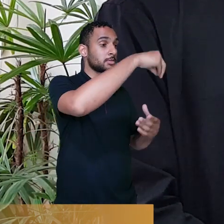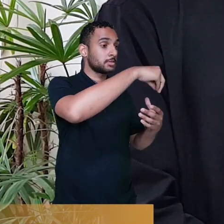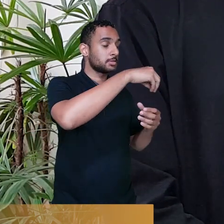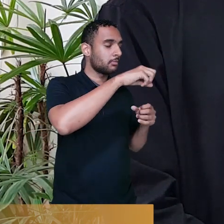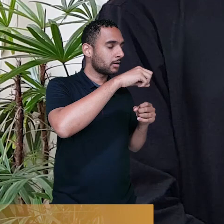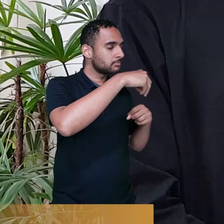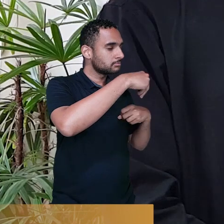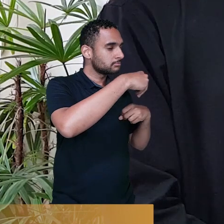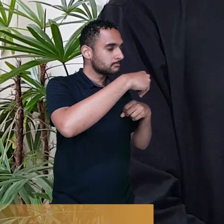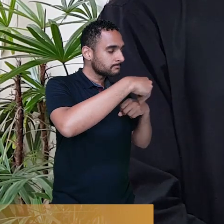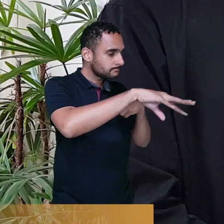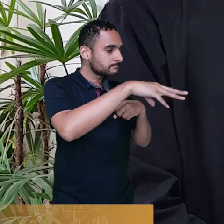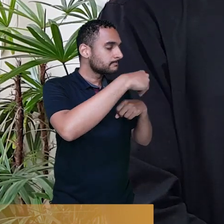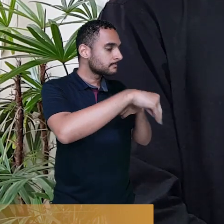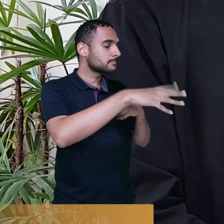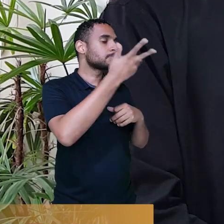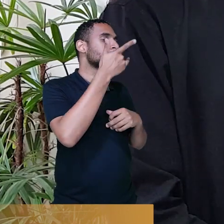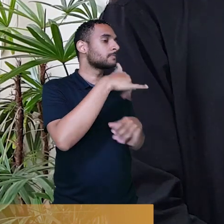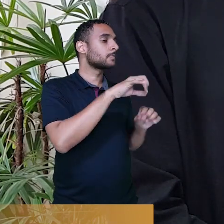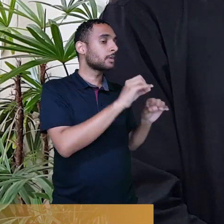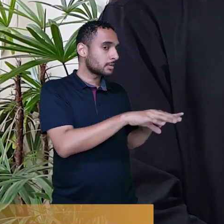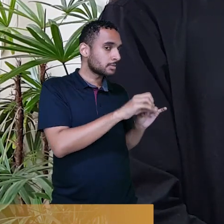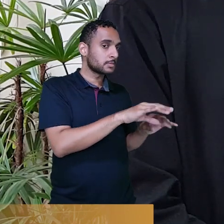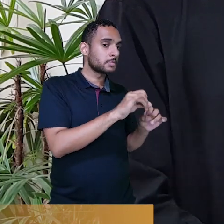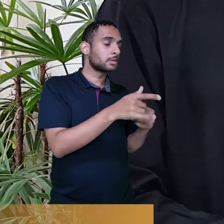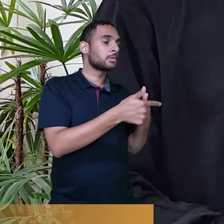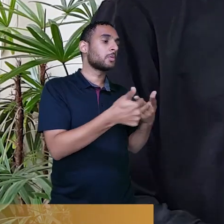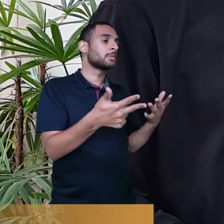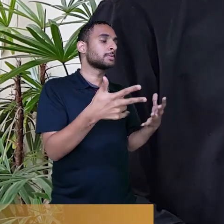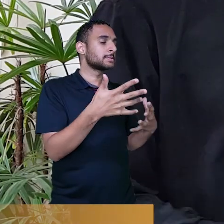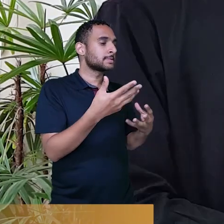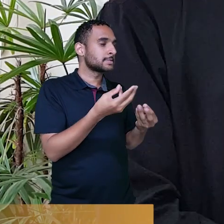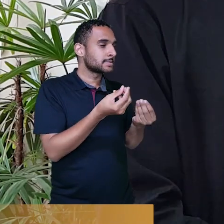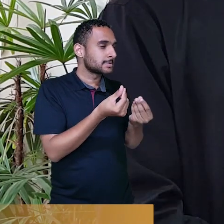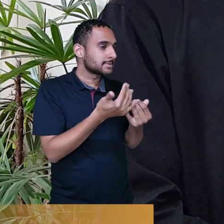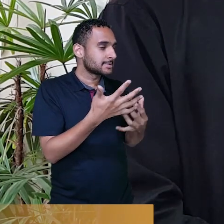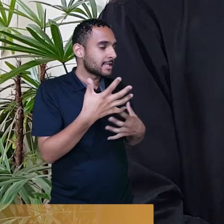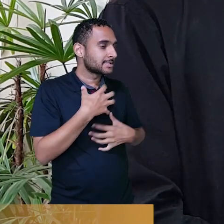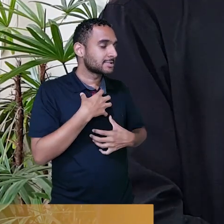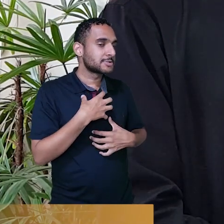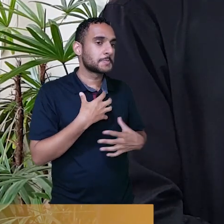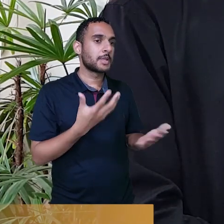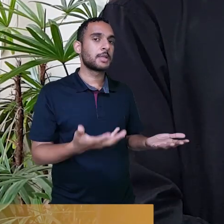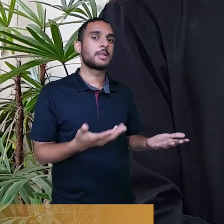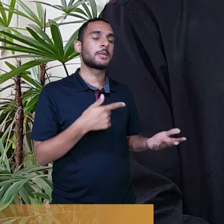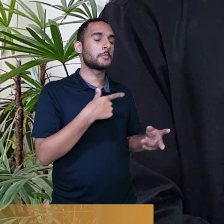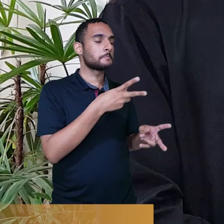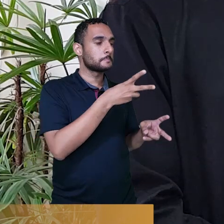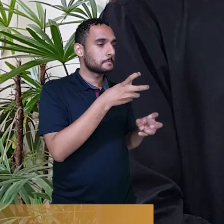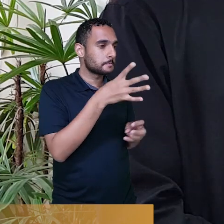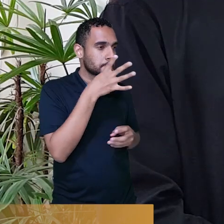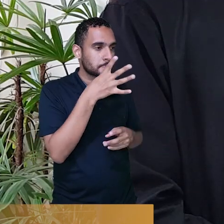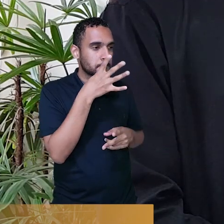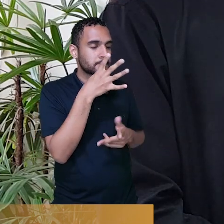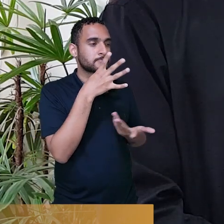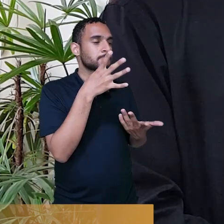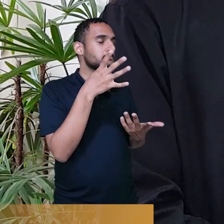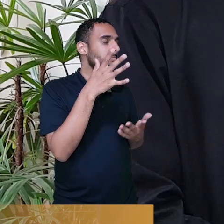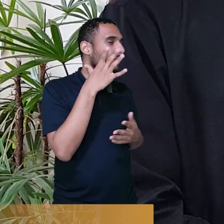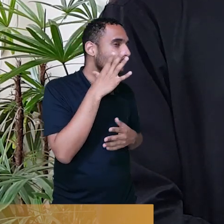inserindo na criança esses ensinamentos que são sensitivos nem tão assim ela aprendi a observar